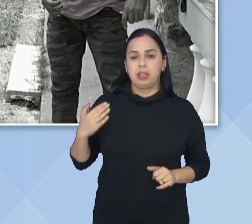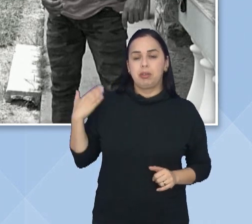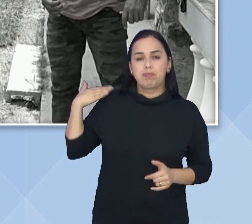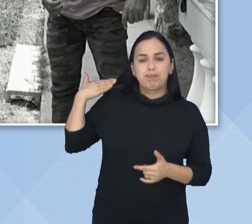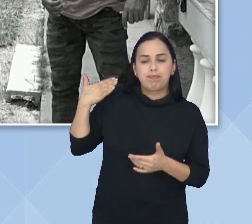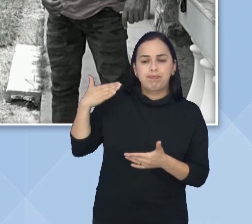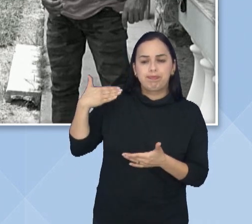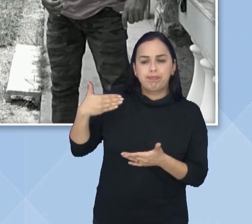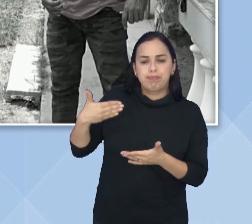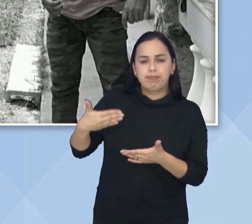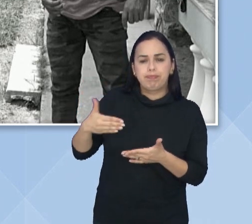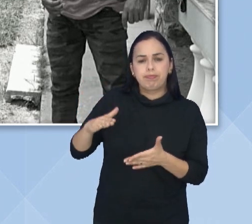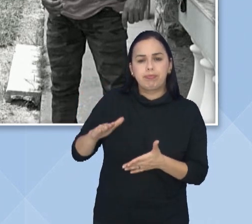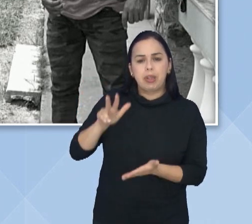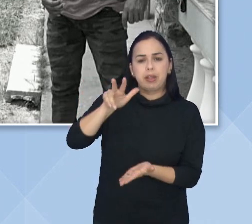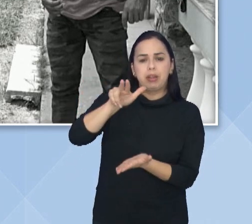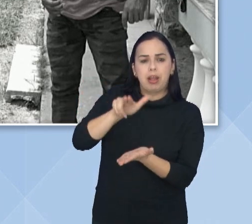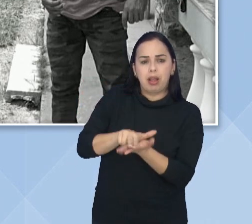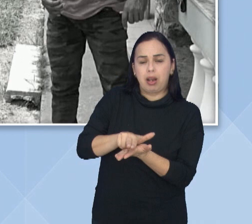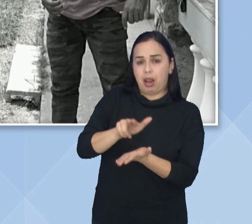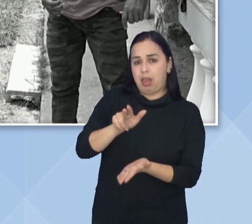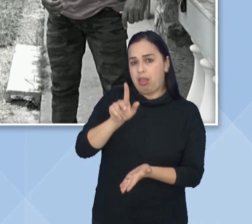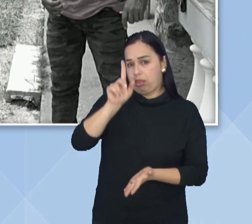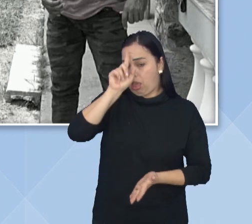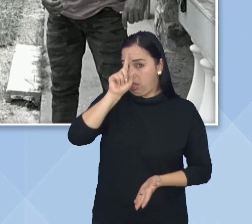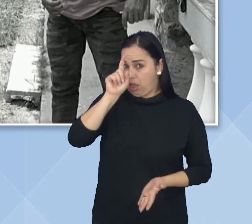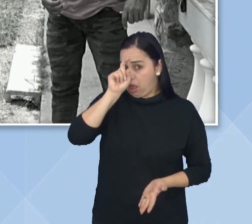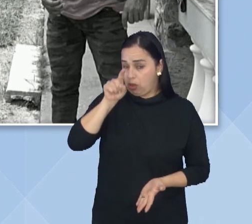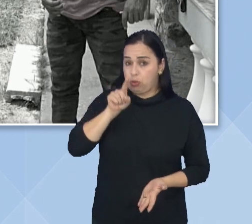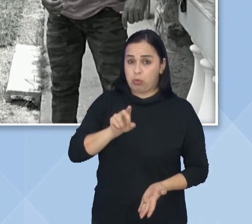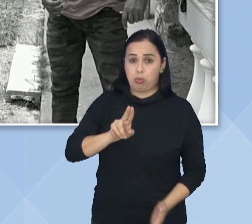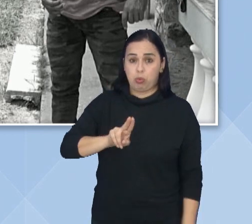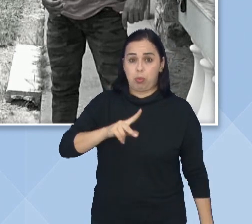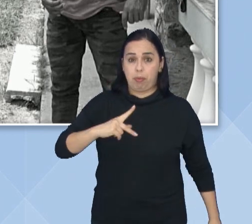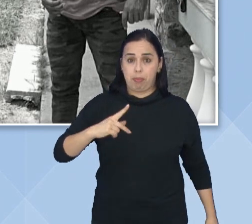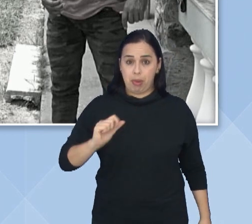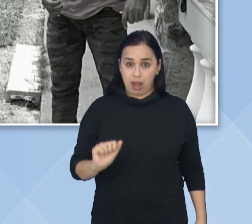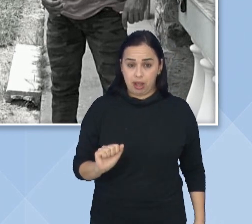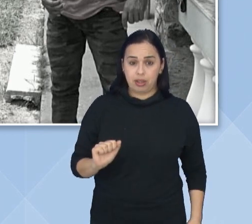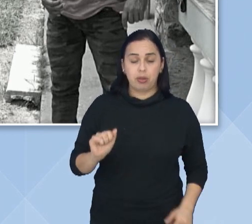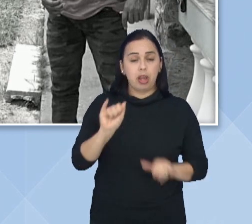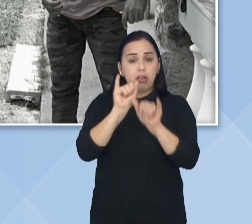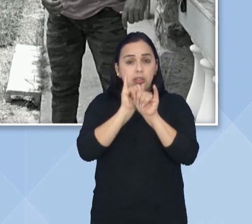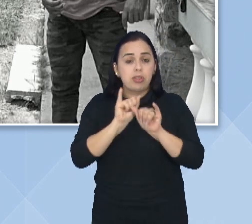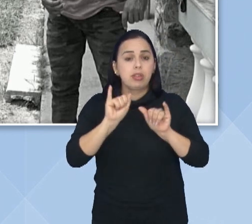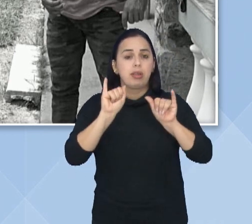nos últimos dias, esteve internado na UPA, e eu queria registrar aqui